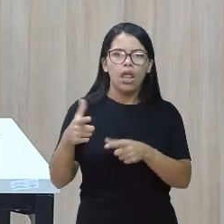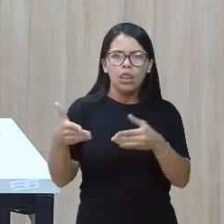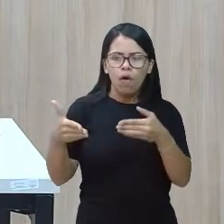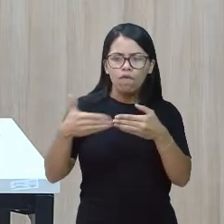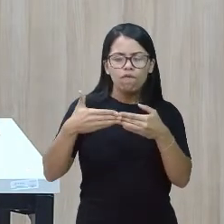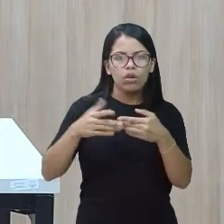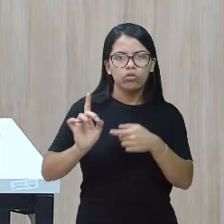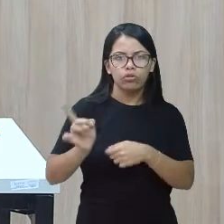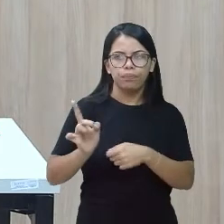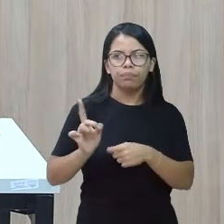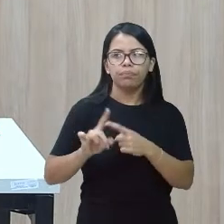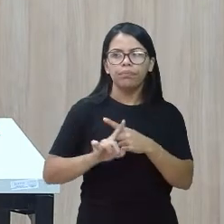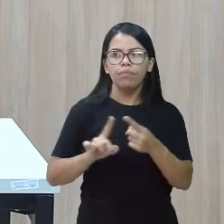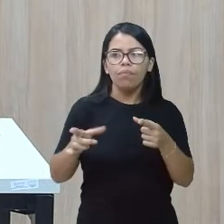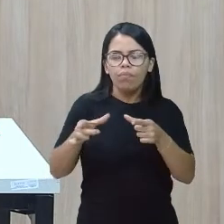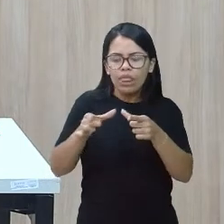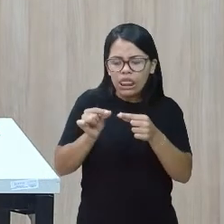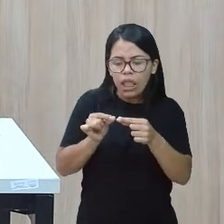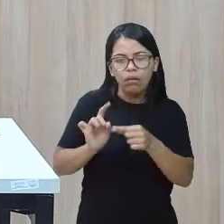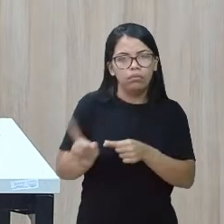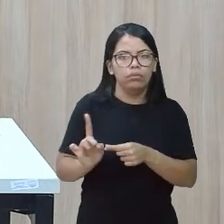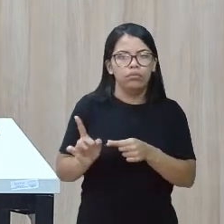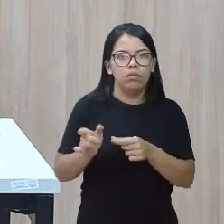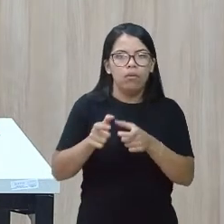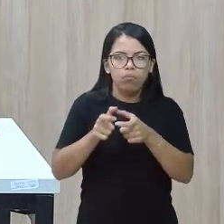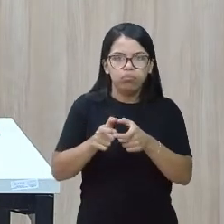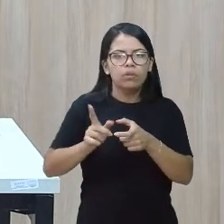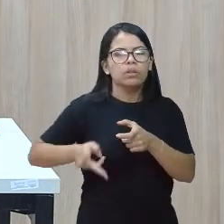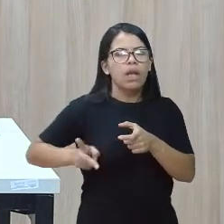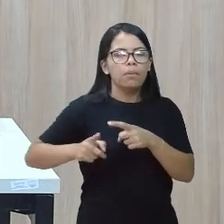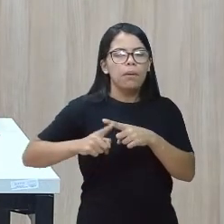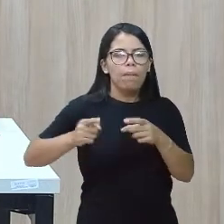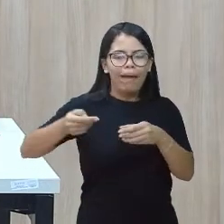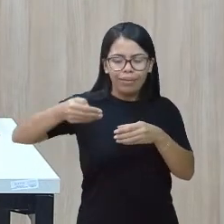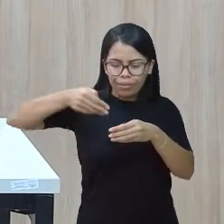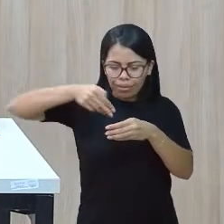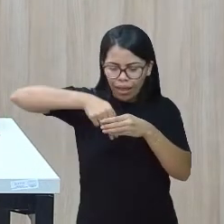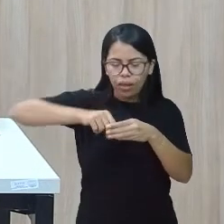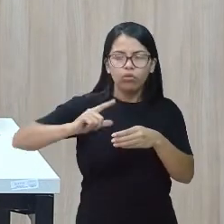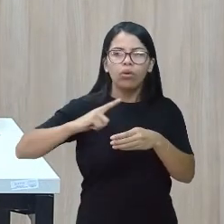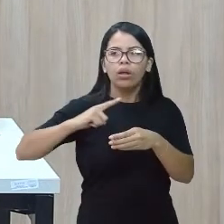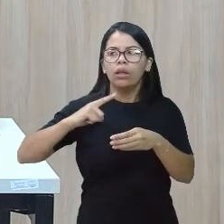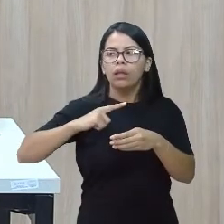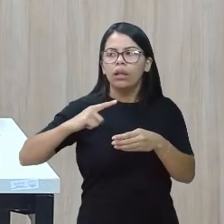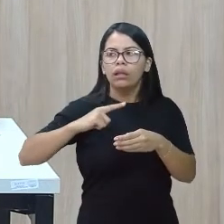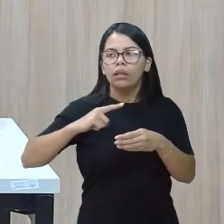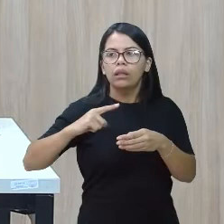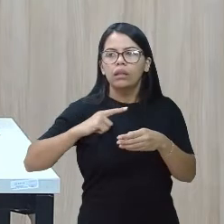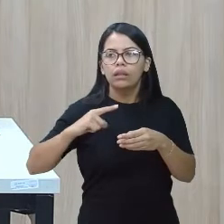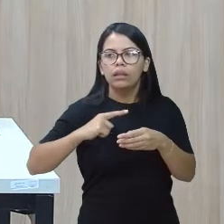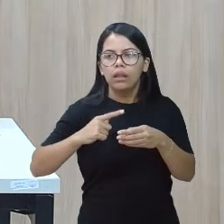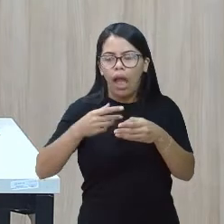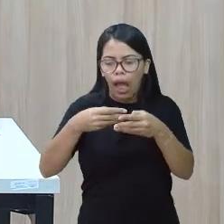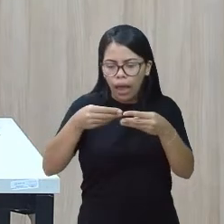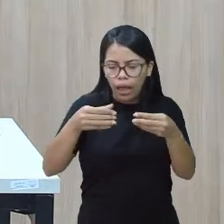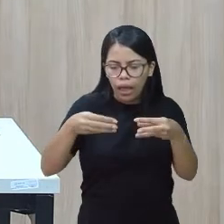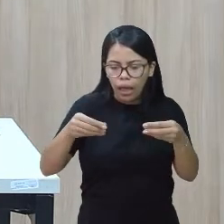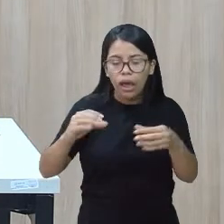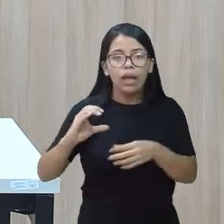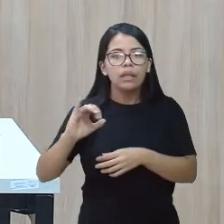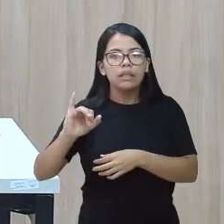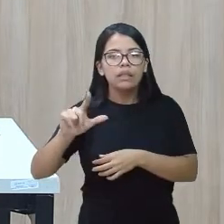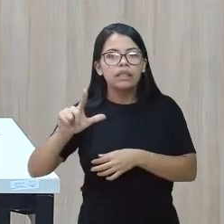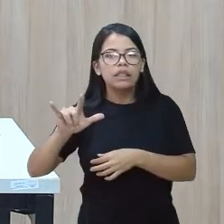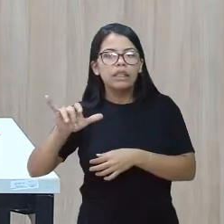fechar. Mas dentro desse tecido tem pequenos filamentozinhos, chamados aí de cílios, que se por acaso